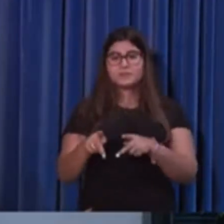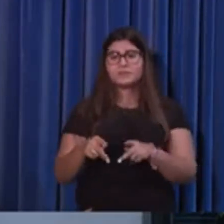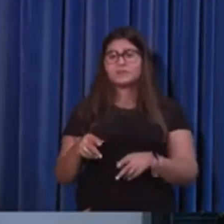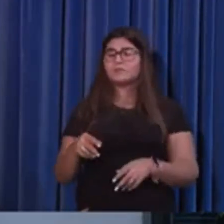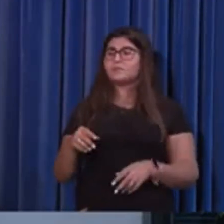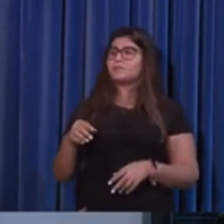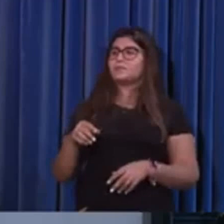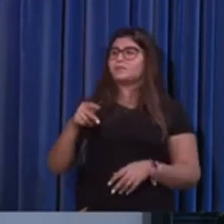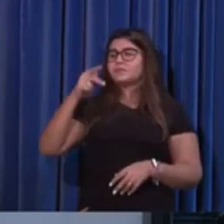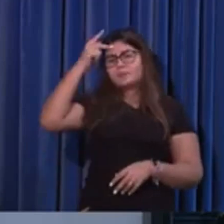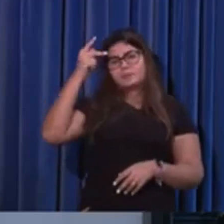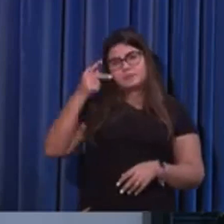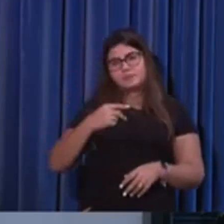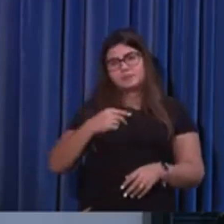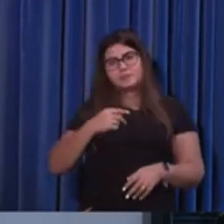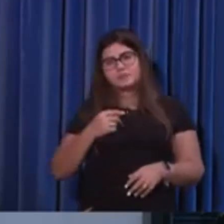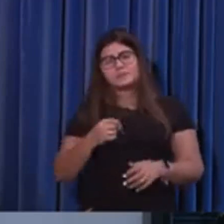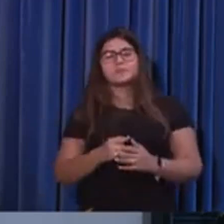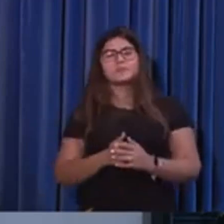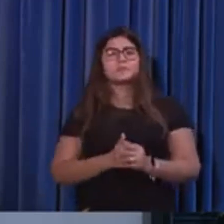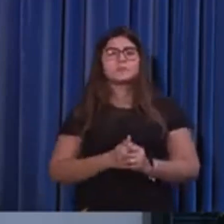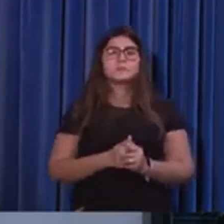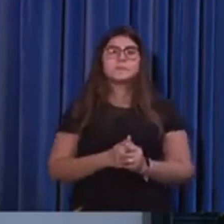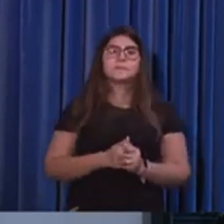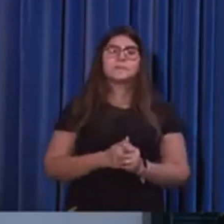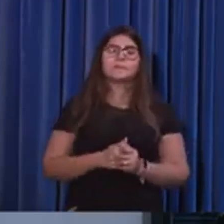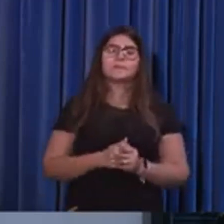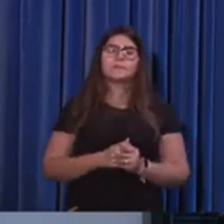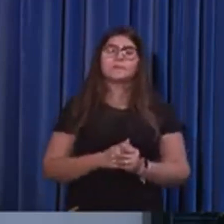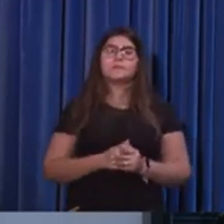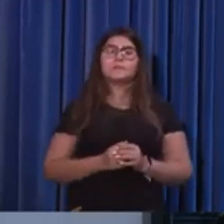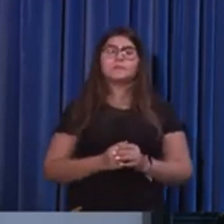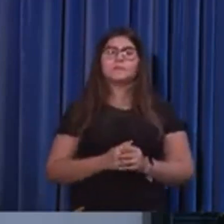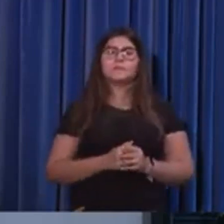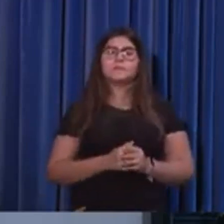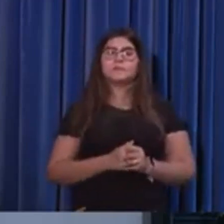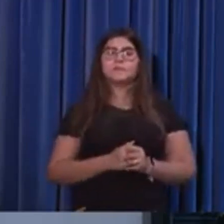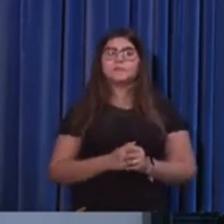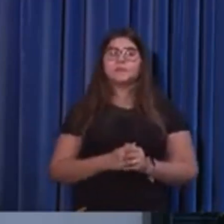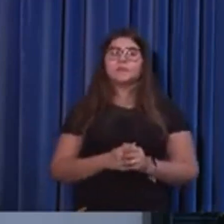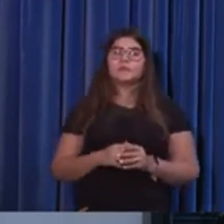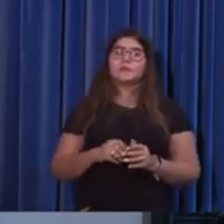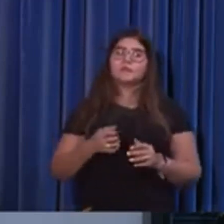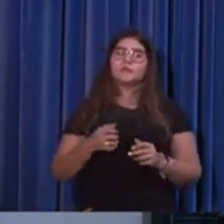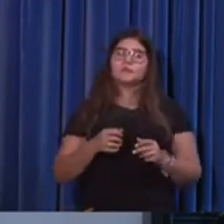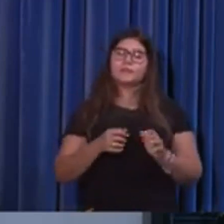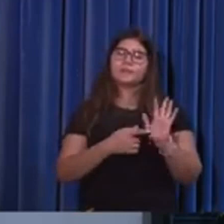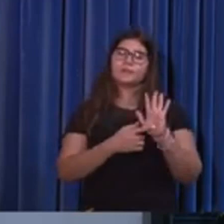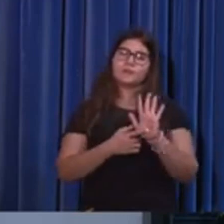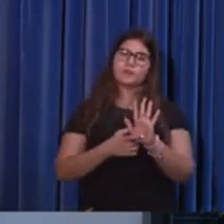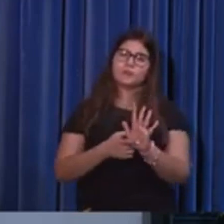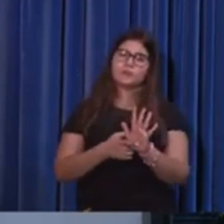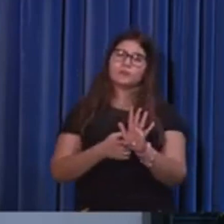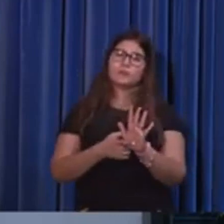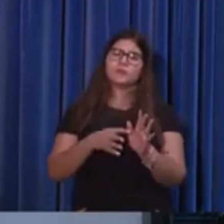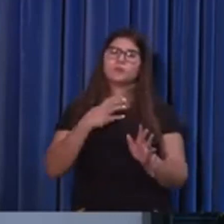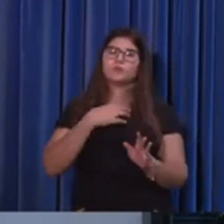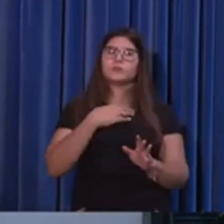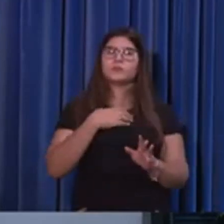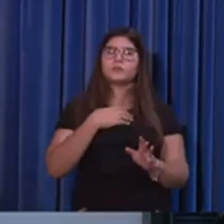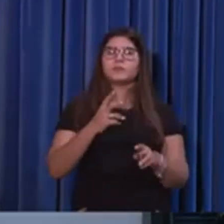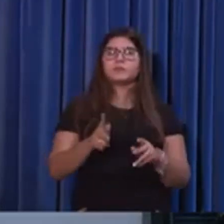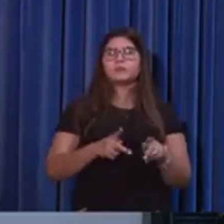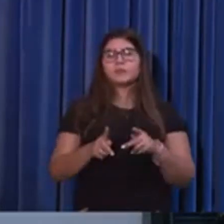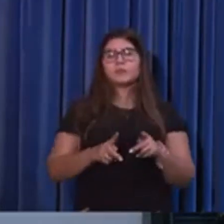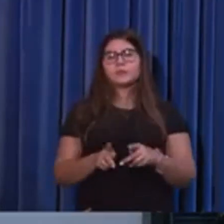18, Malaquias, falando com o povo, ele descreve a atitude de outro grupo do povo a